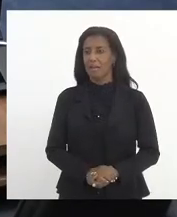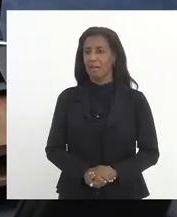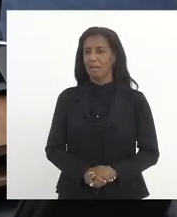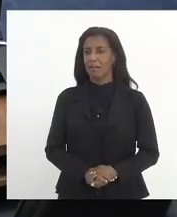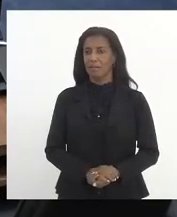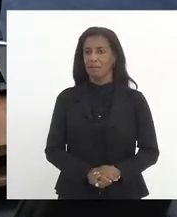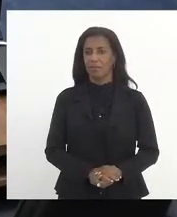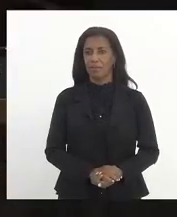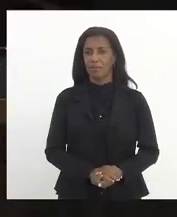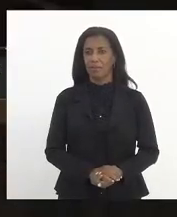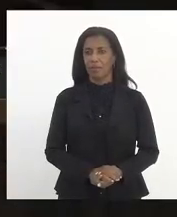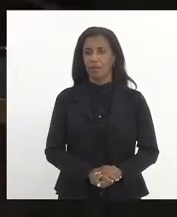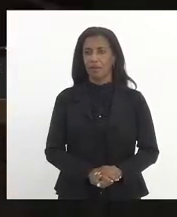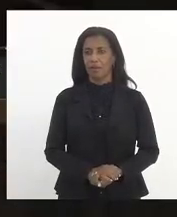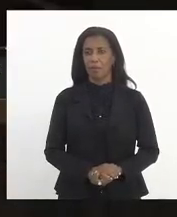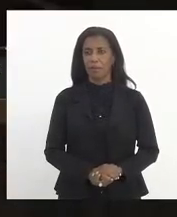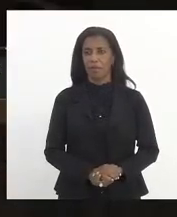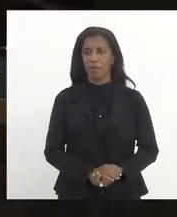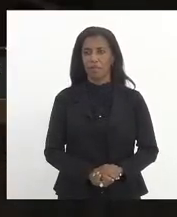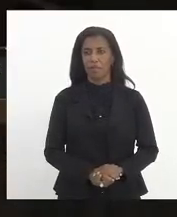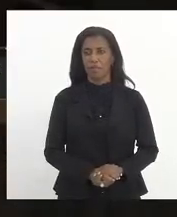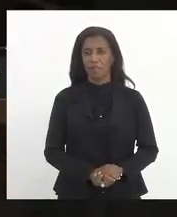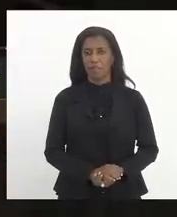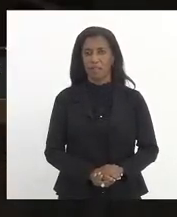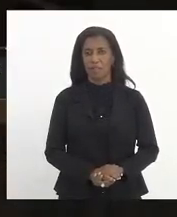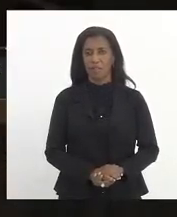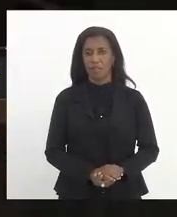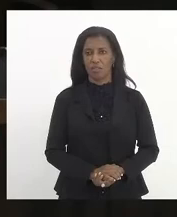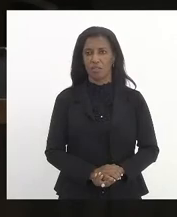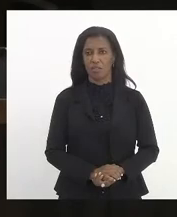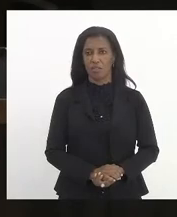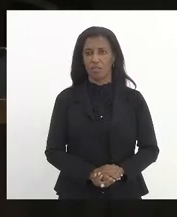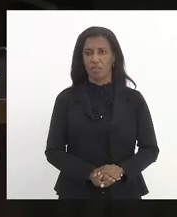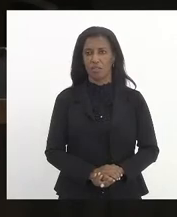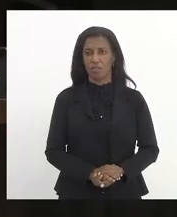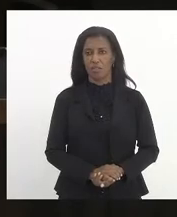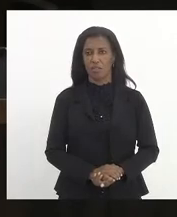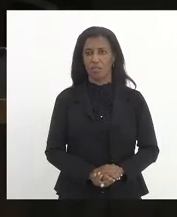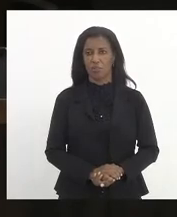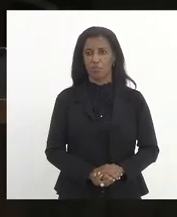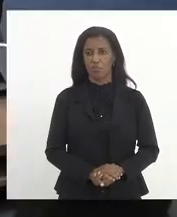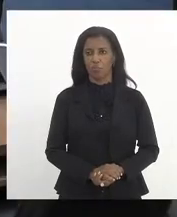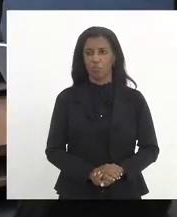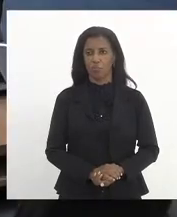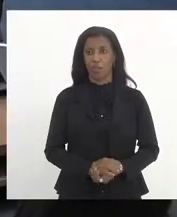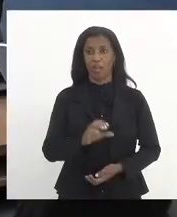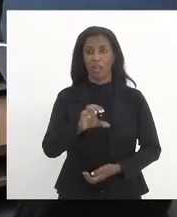Vamos à sessão. Anuncio em regime... E aqui do lado o Charles, né? Nosso amigo Charles Brau.